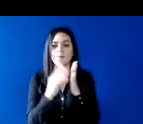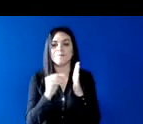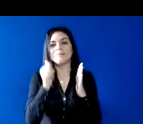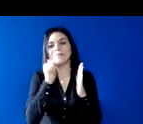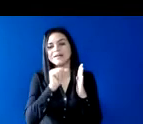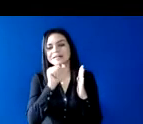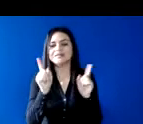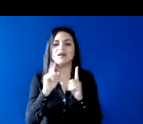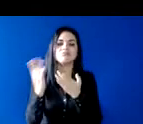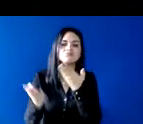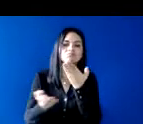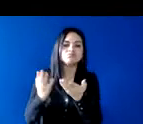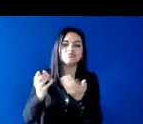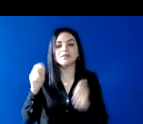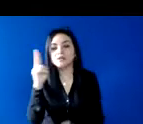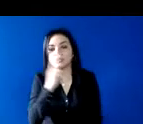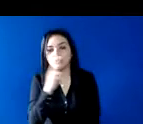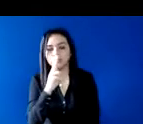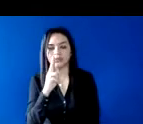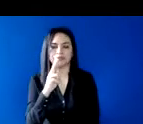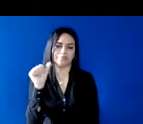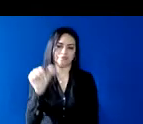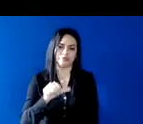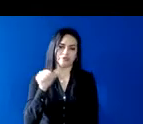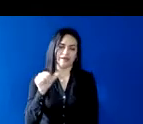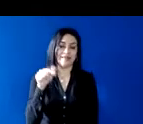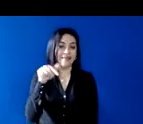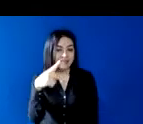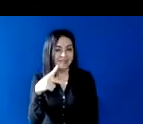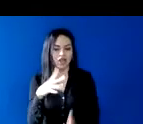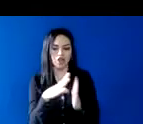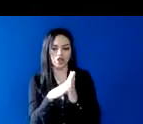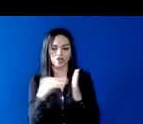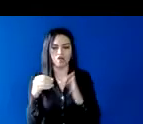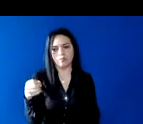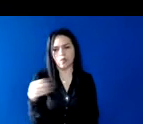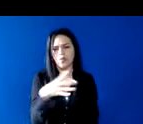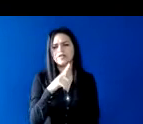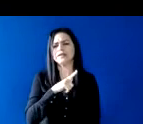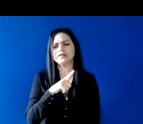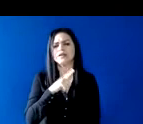mudado. E nesse novo modelo, nós temos aí as